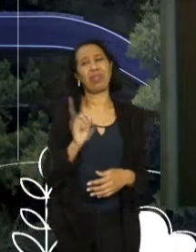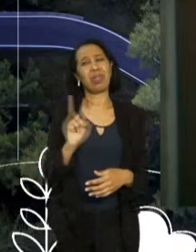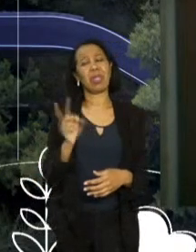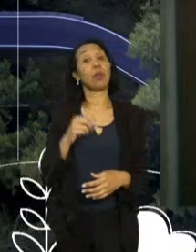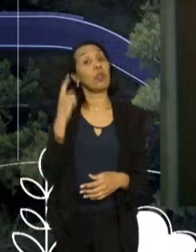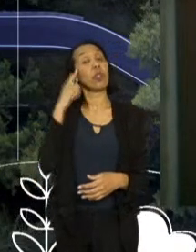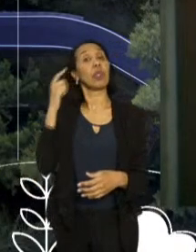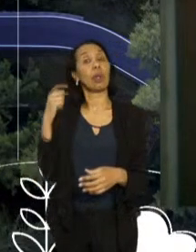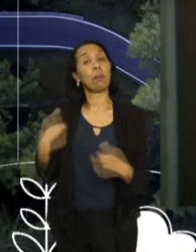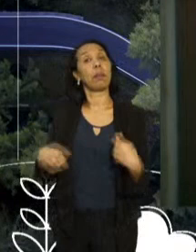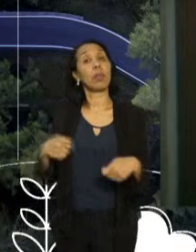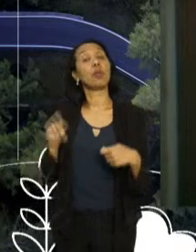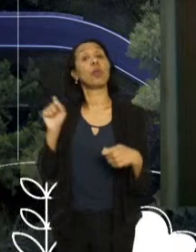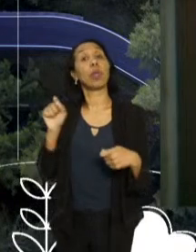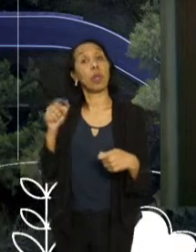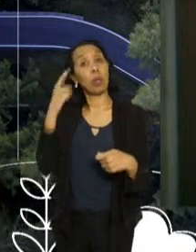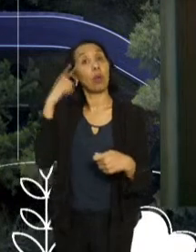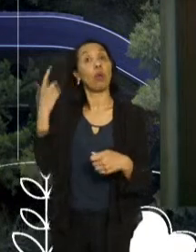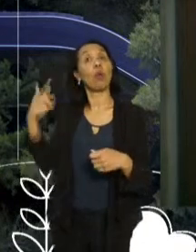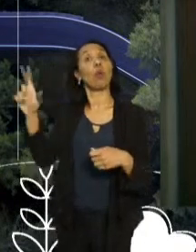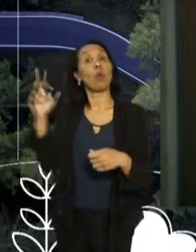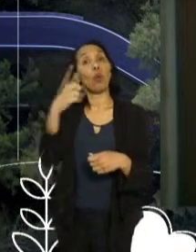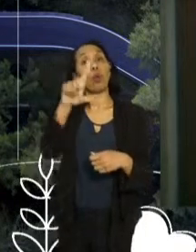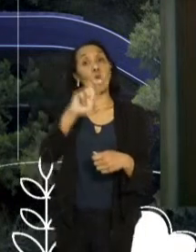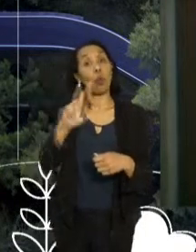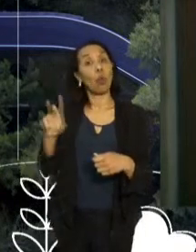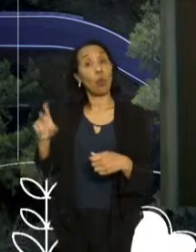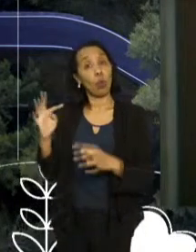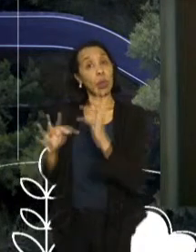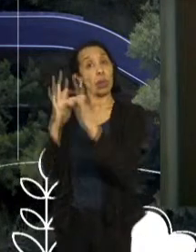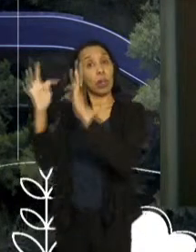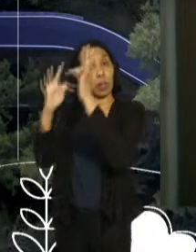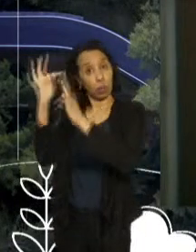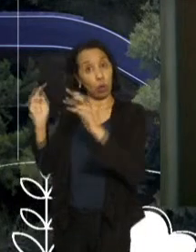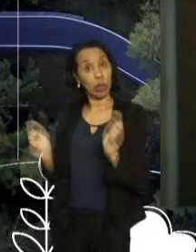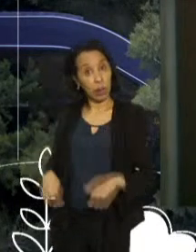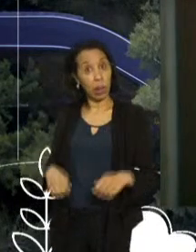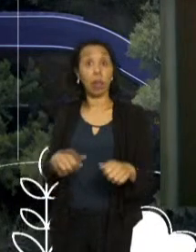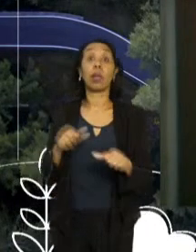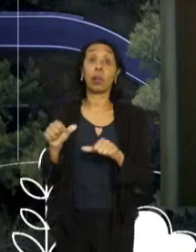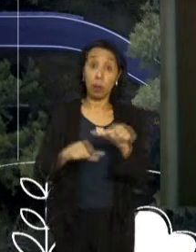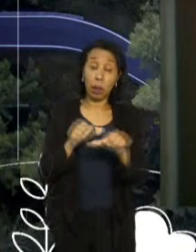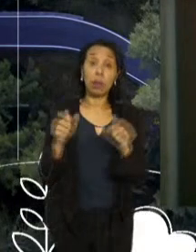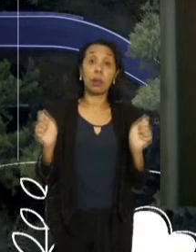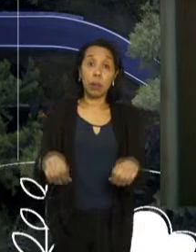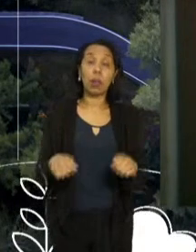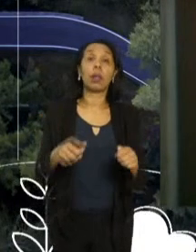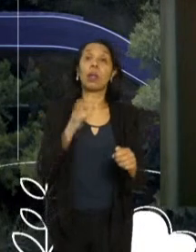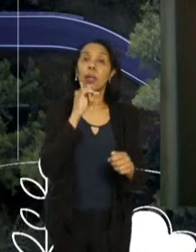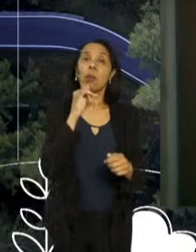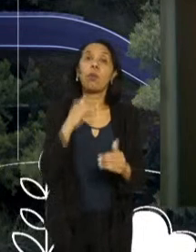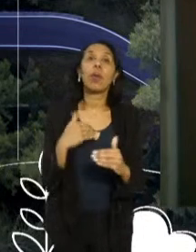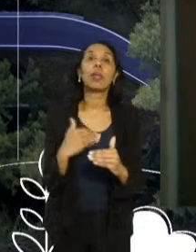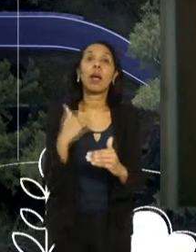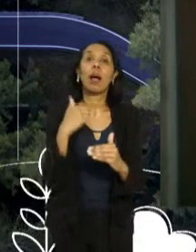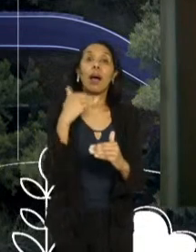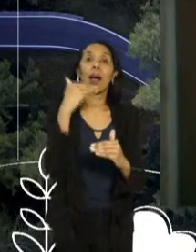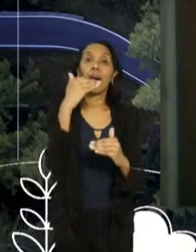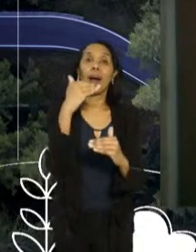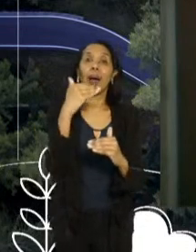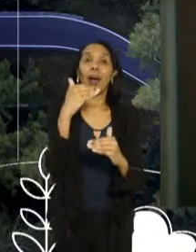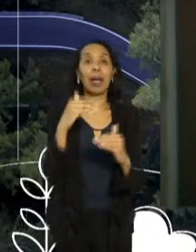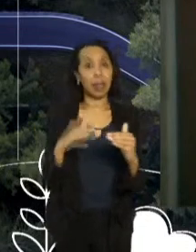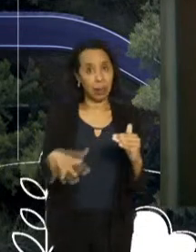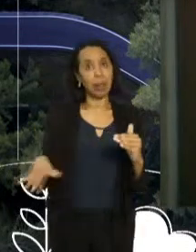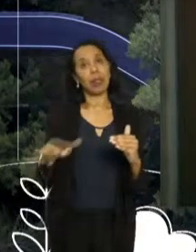resíduos. Então, precisamos buscar essas alternativas tecnológicas que nos permitam avanços, mas avanços dentro de